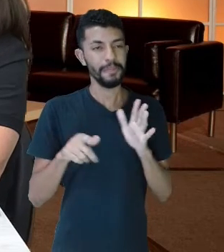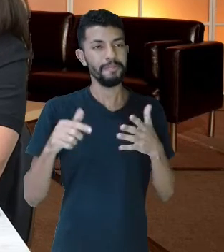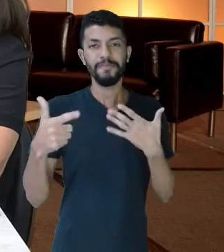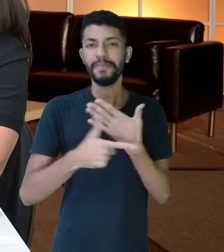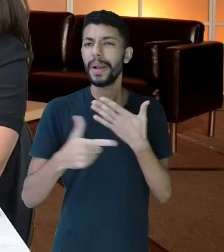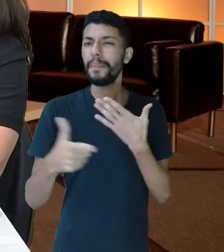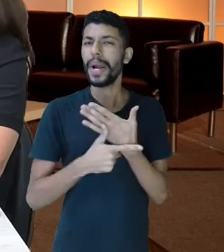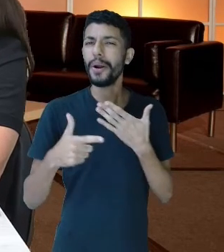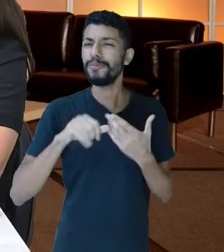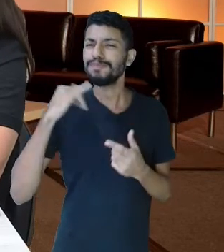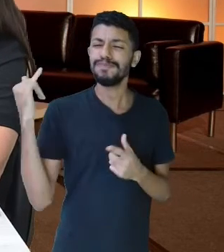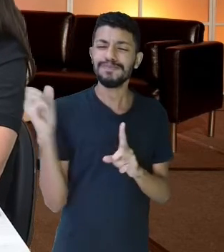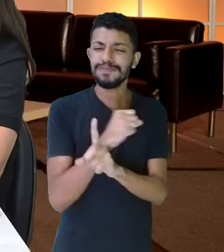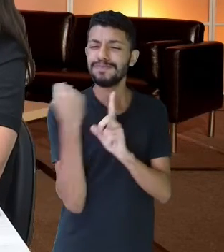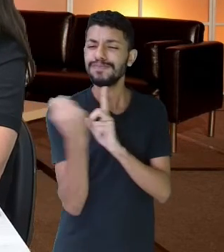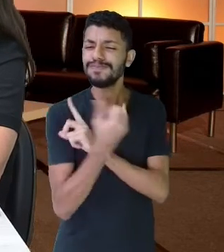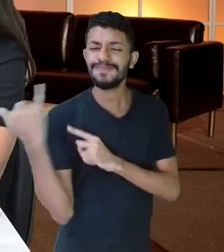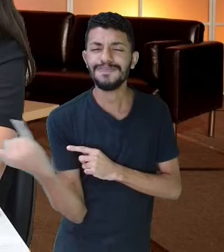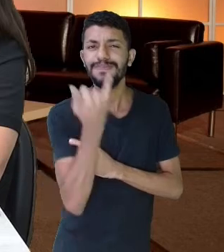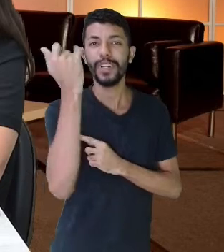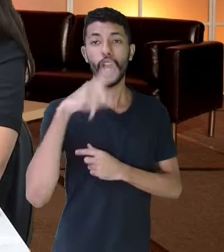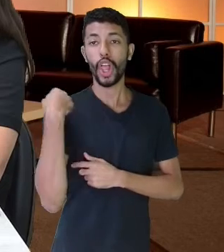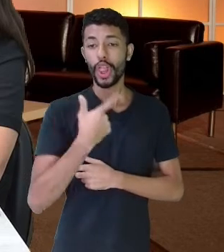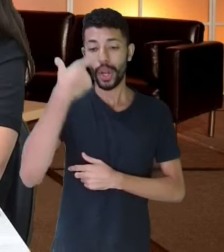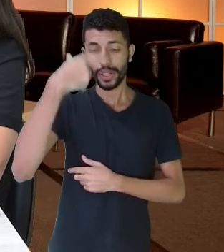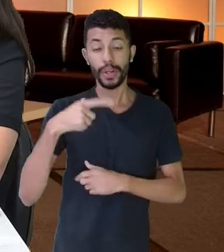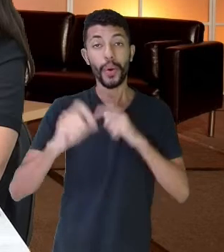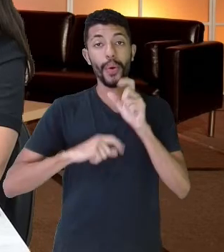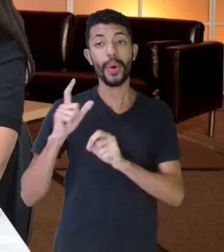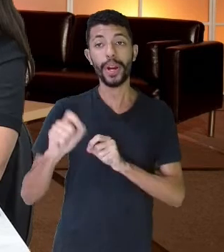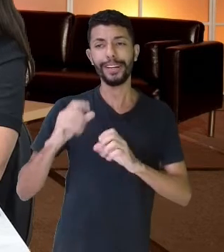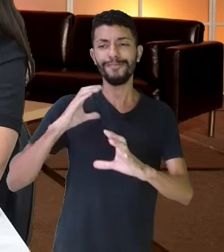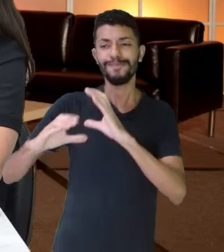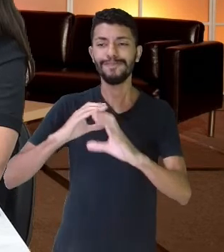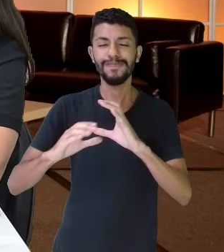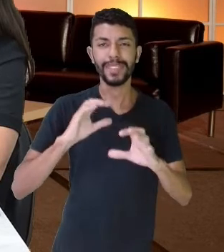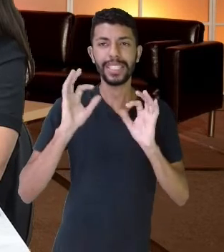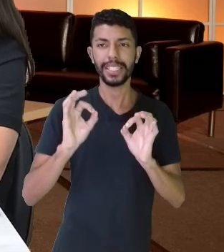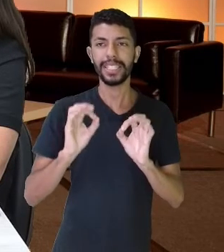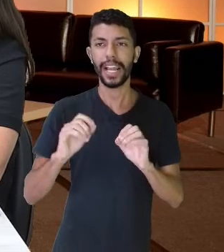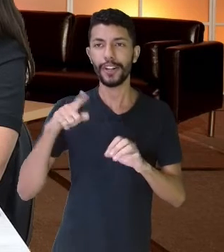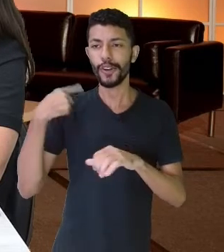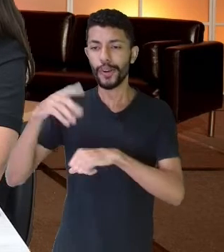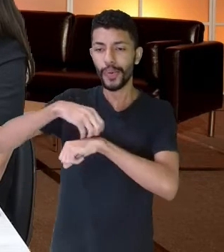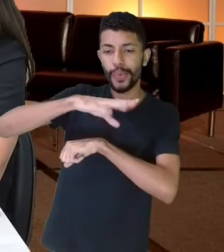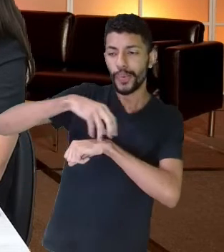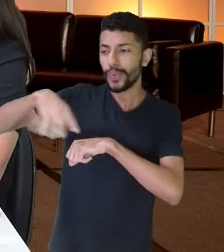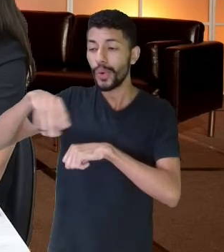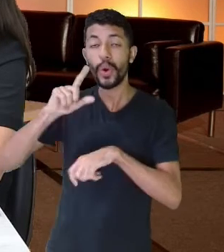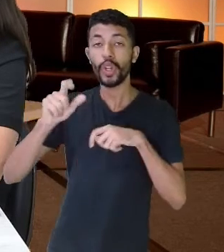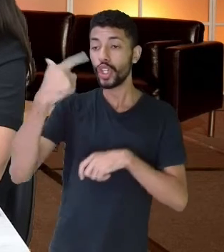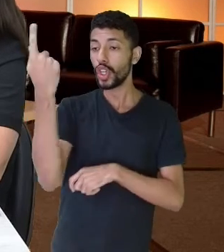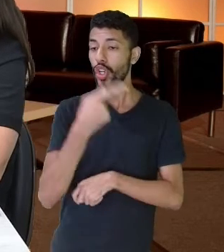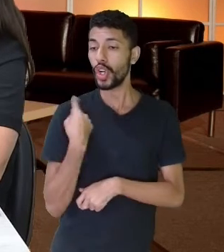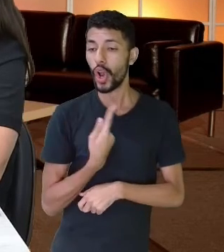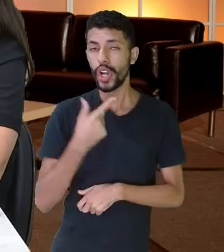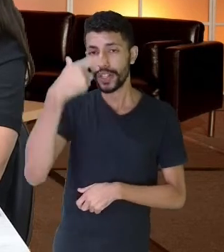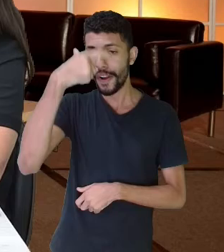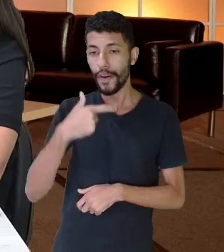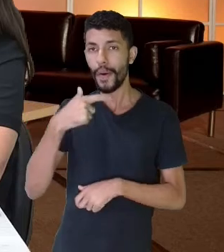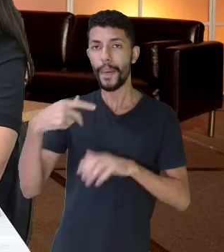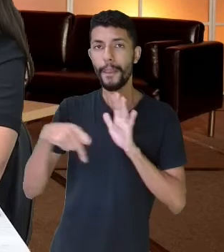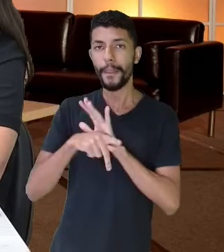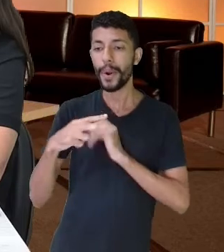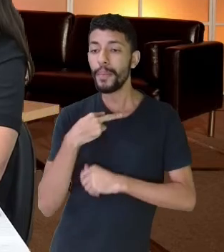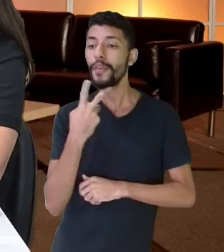importante. Nós somos meio de comunicação, nosso trabalho ele é dar voz a uma comunidade inteira. Então,